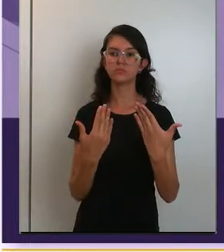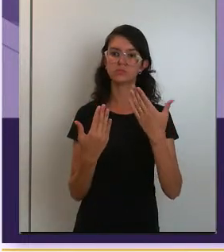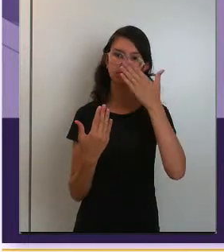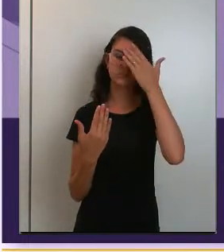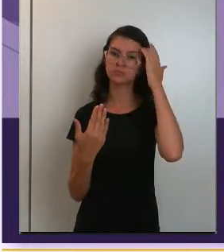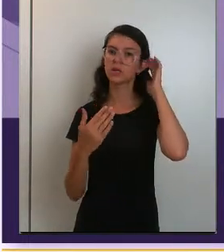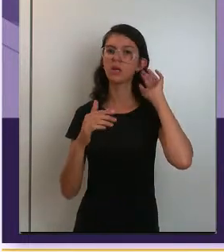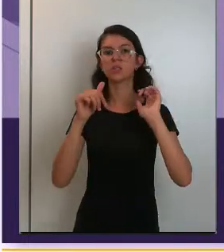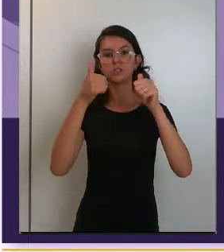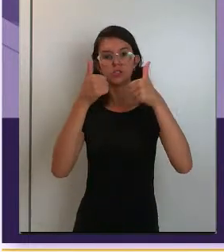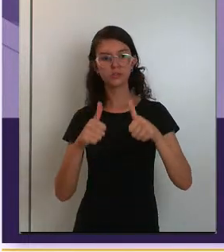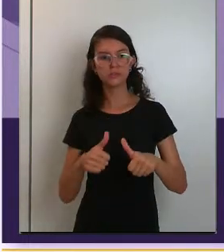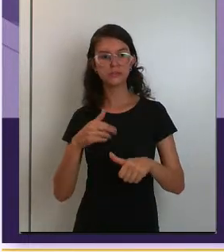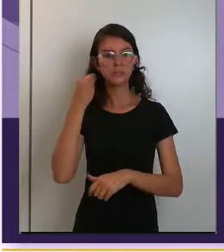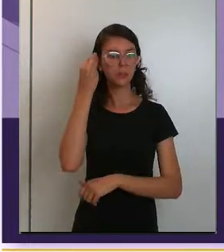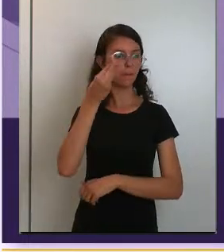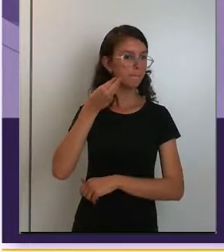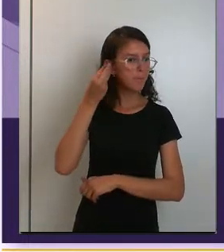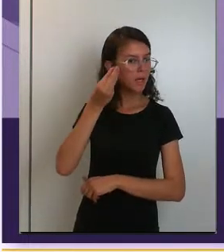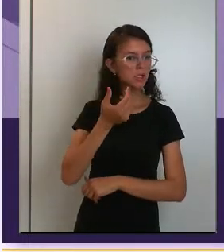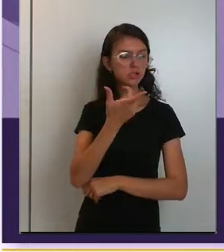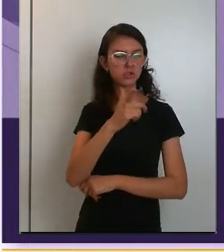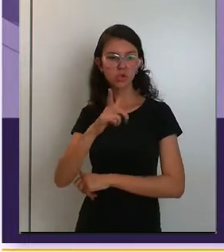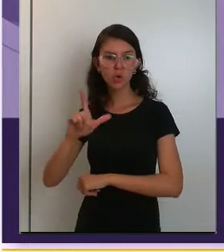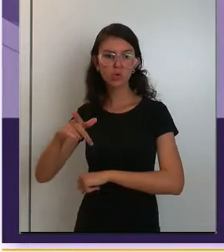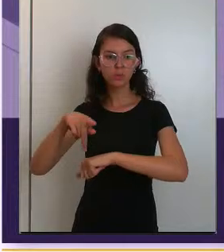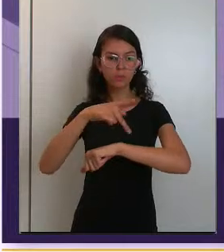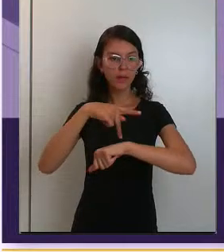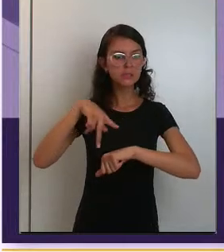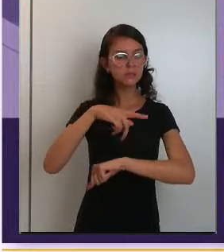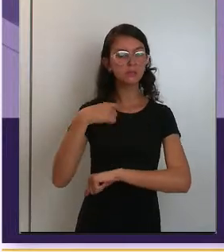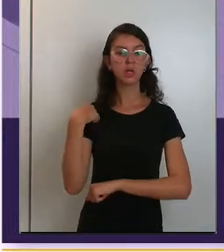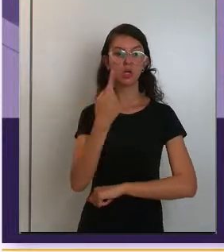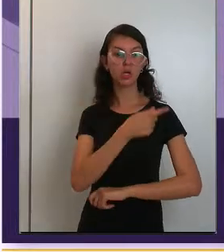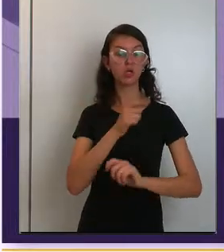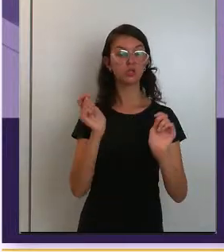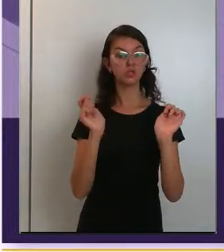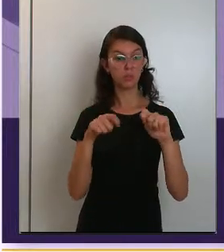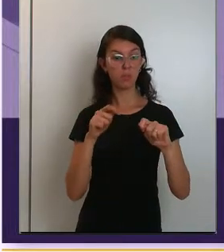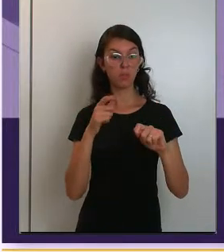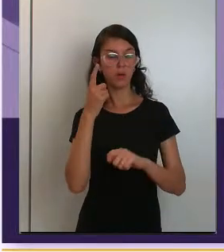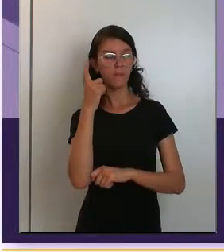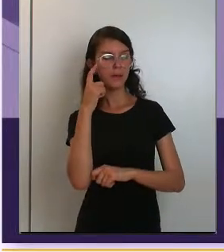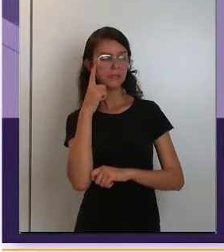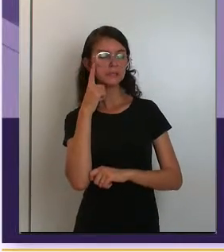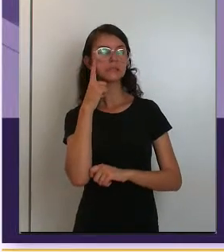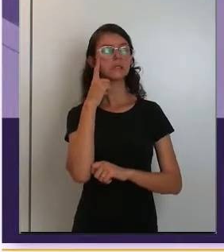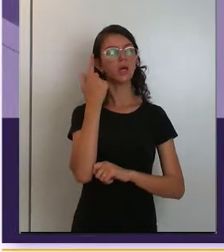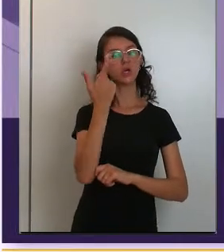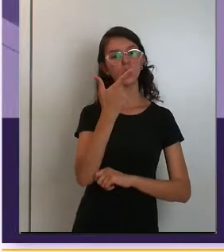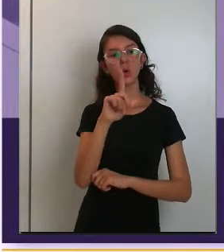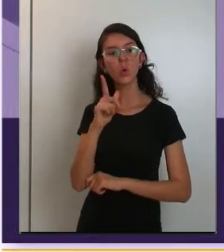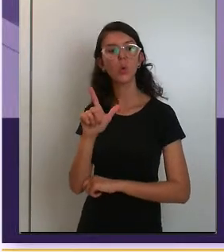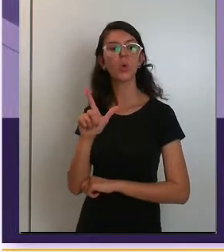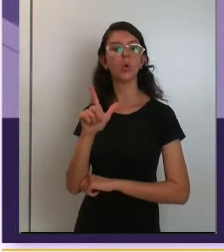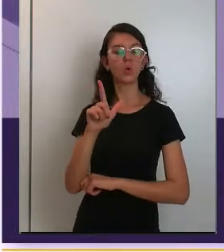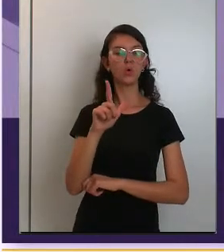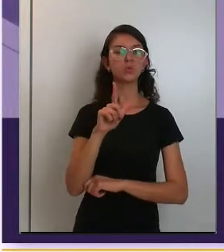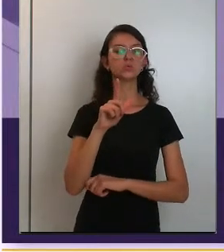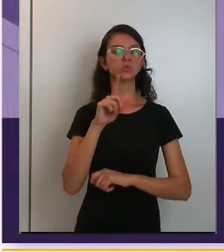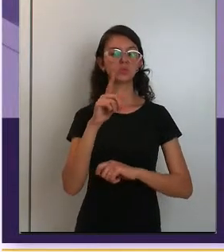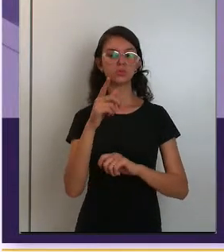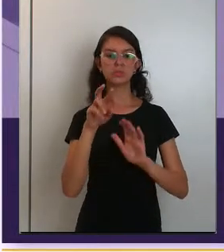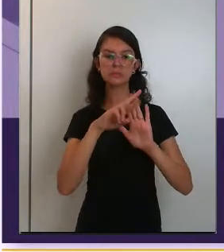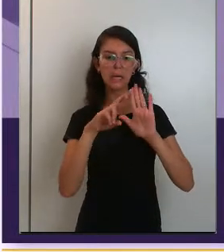de analisar experiências de outros países para que a gente possa pensar um pouquinho fora da caixa, ter um maior senso crítico da